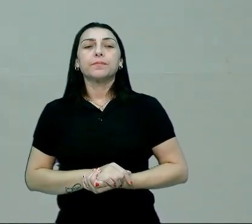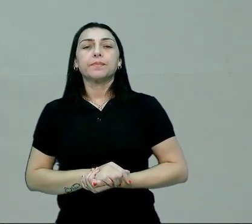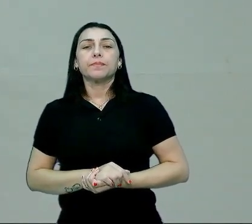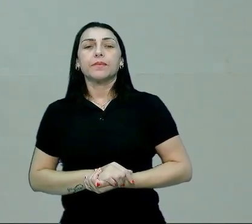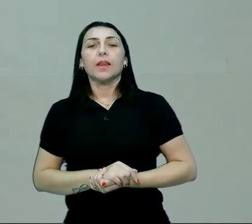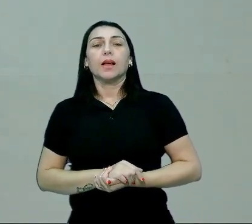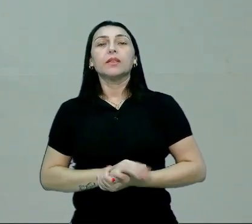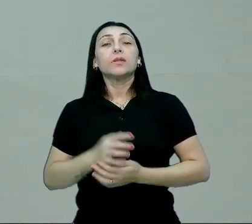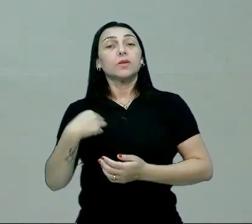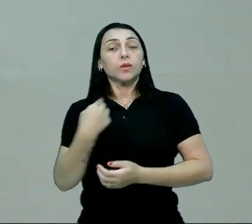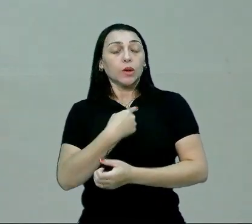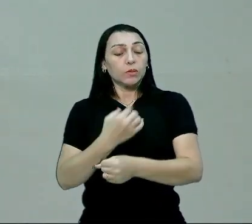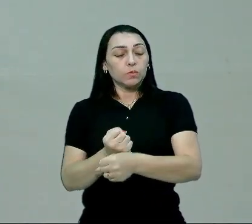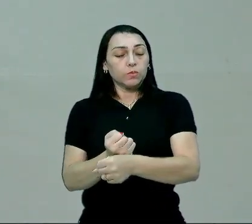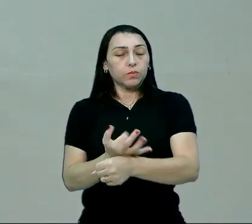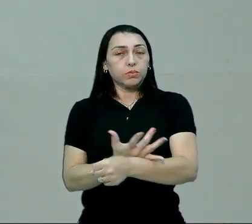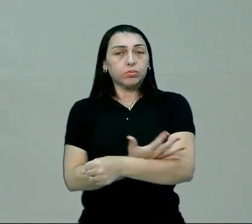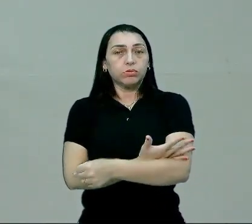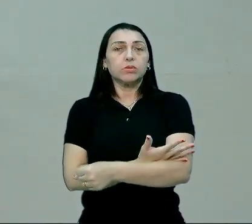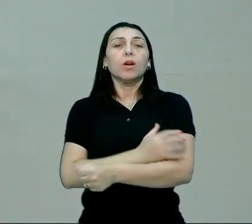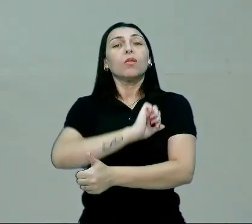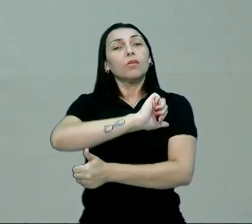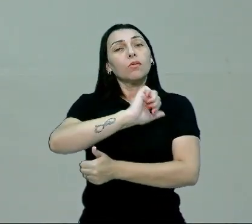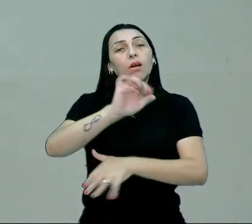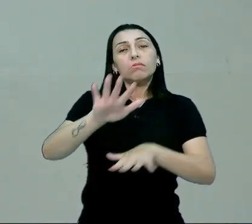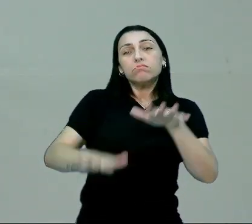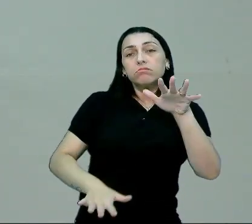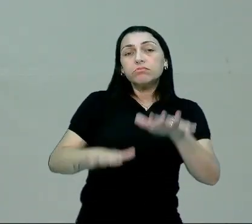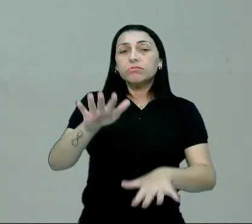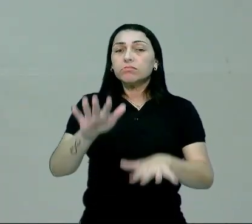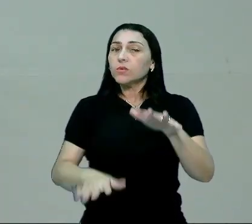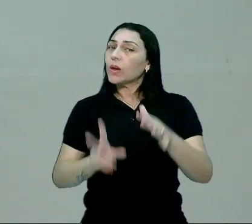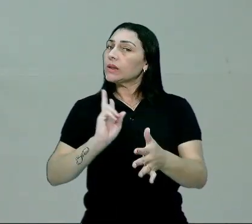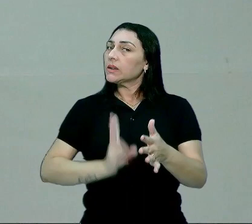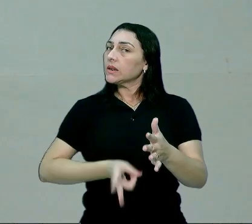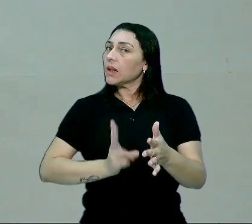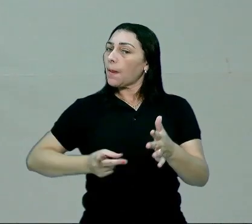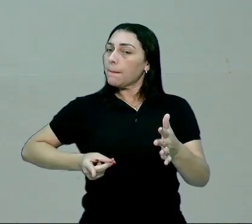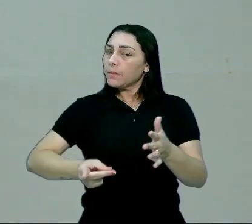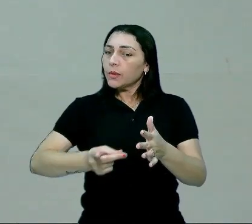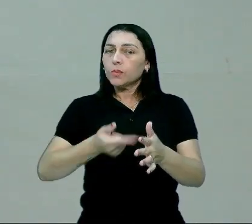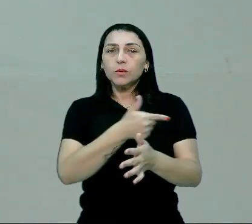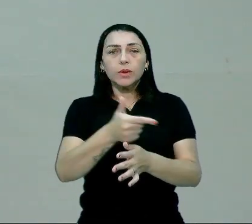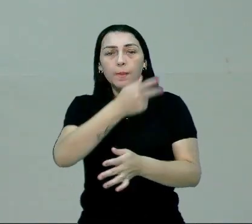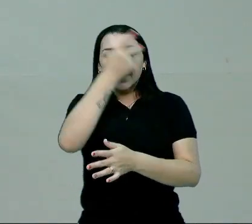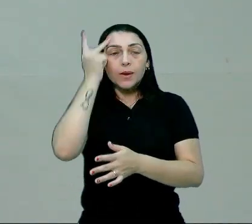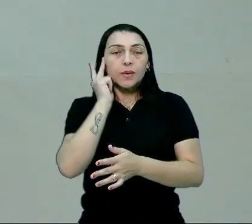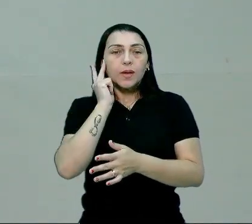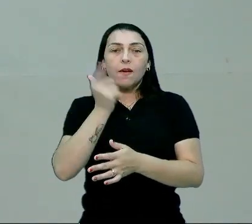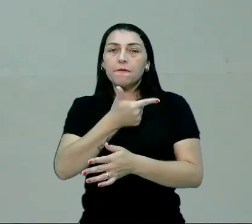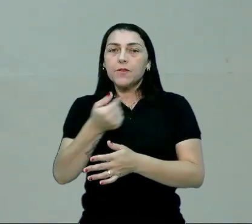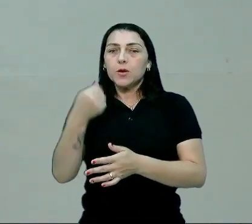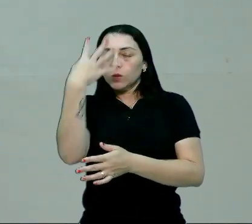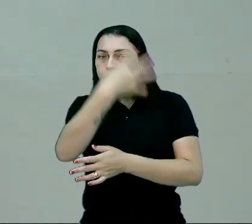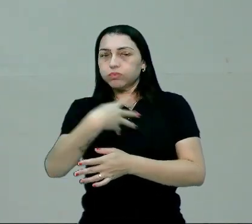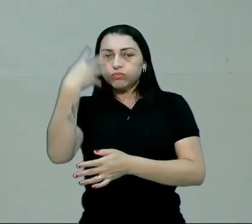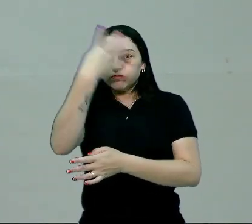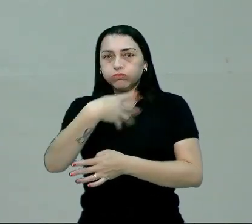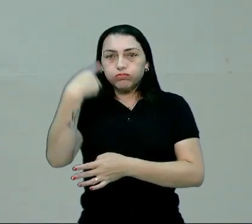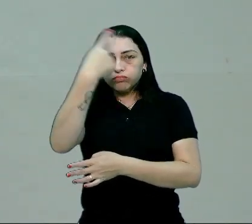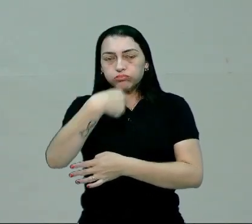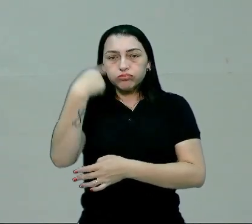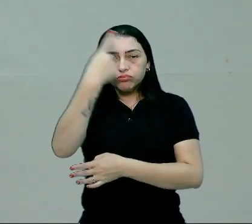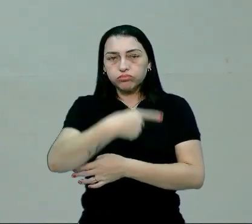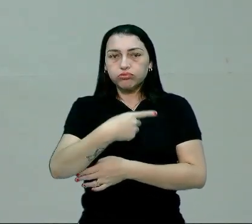do afeto, das nossas emoções, são variáveis, não é algo permanente. Não existe a pessoa que passa 24 horas do